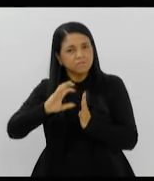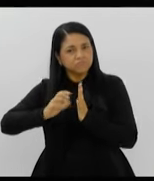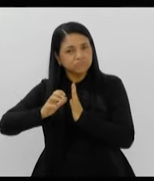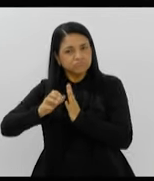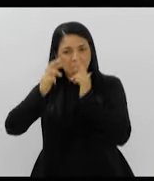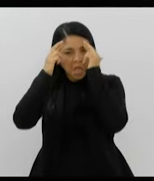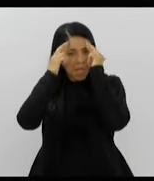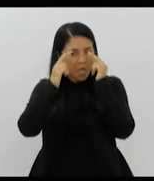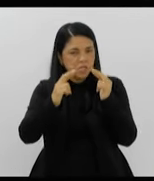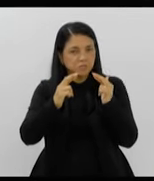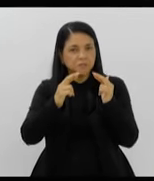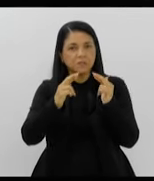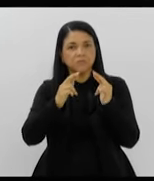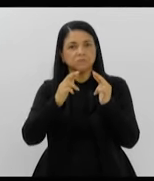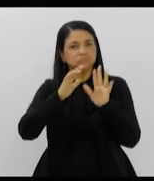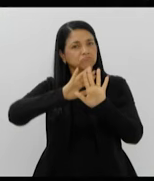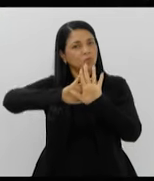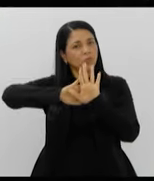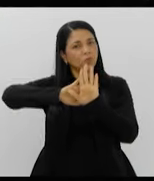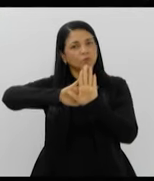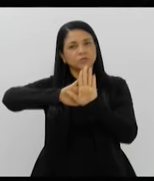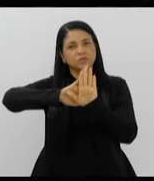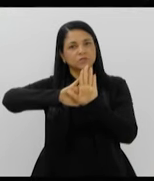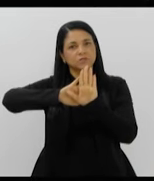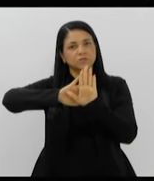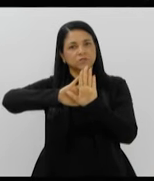as suas posições ideológicas.